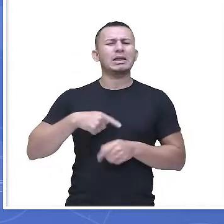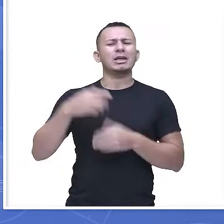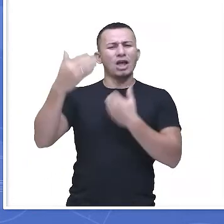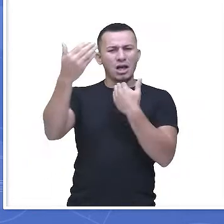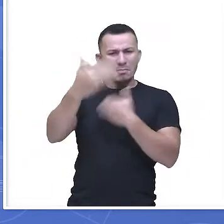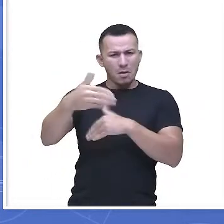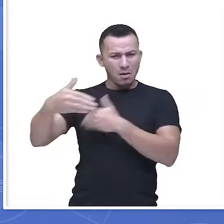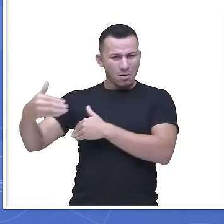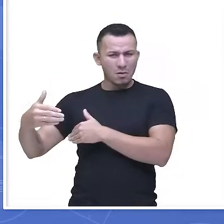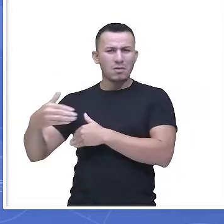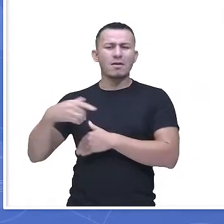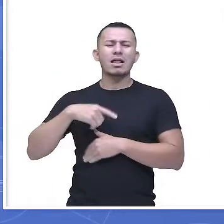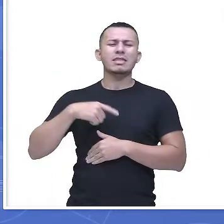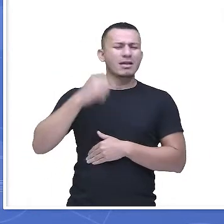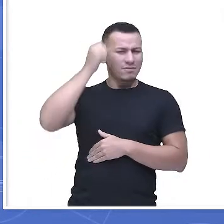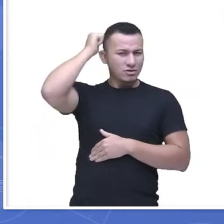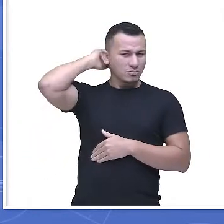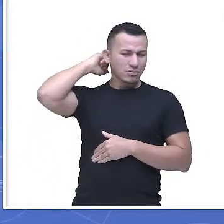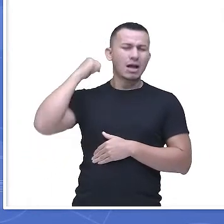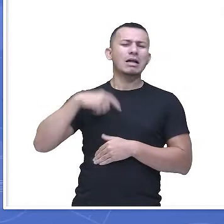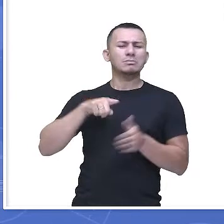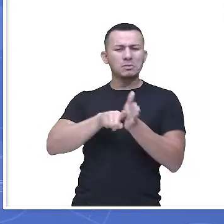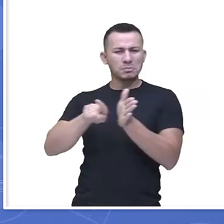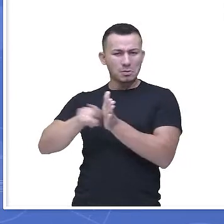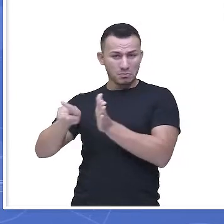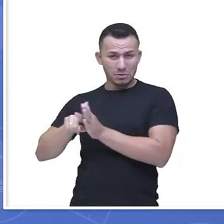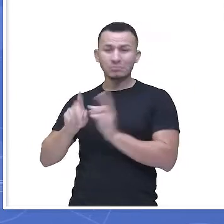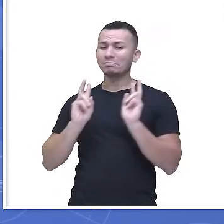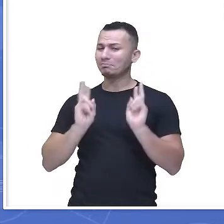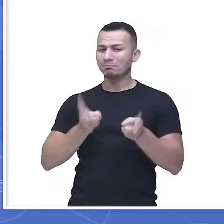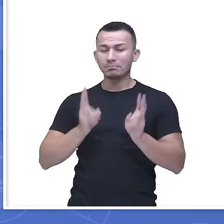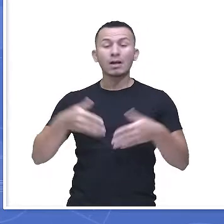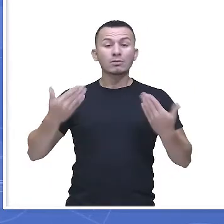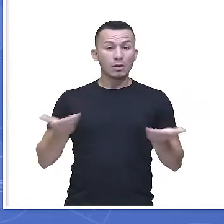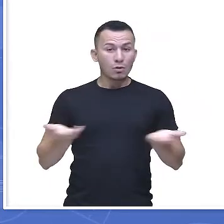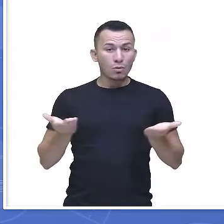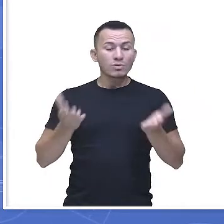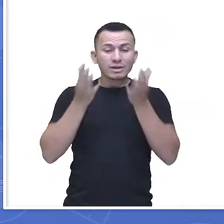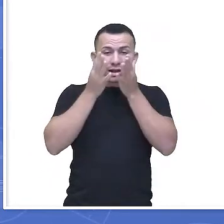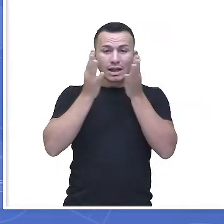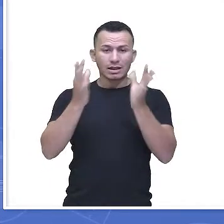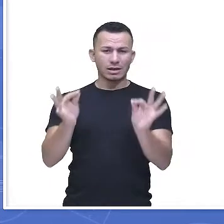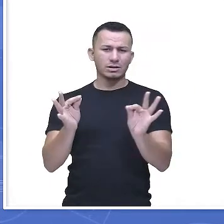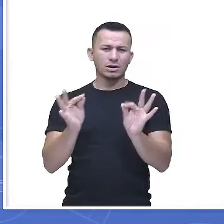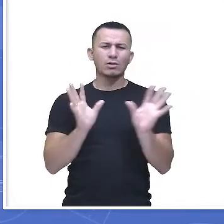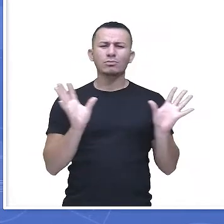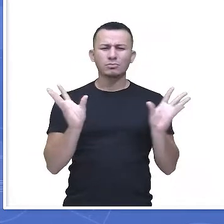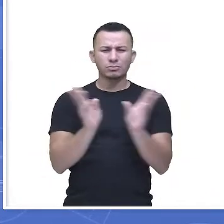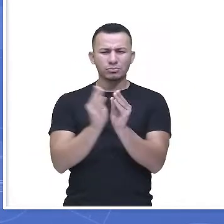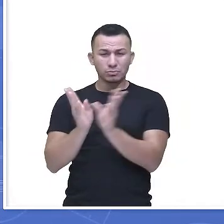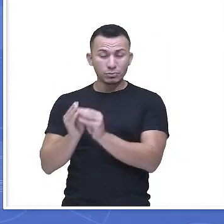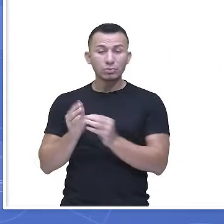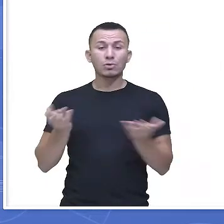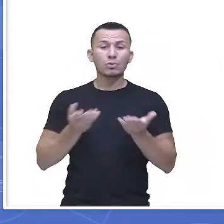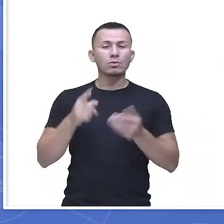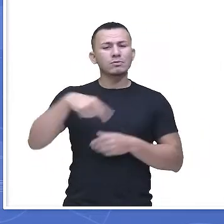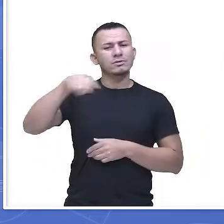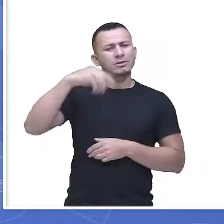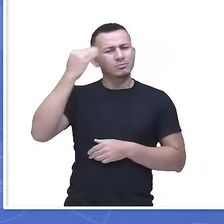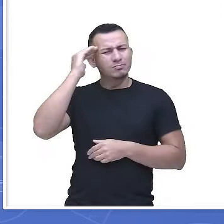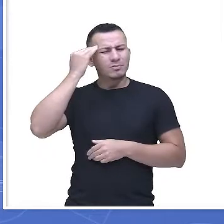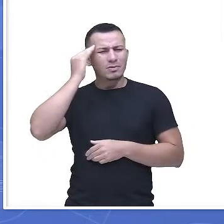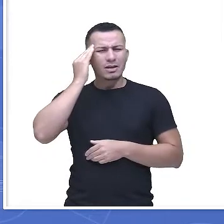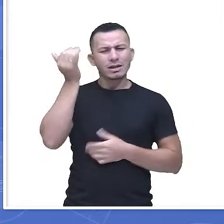avaliações aí de vestibular. Então prestem atenção para a gente vai falar rapidinho dele, vocês vão entender os